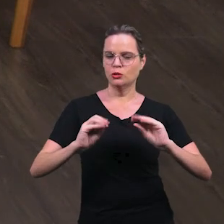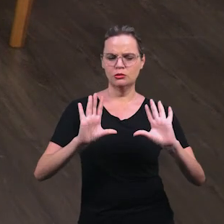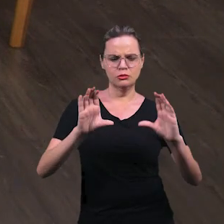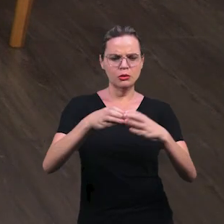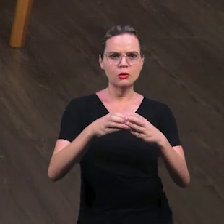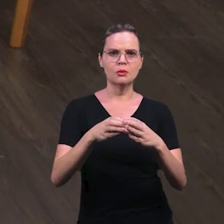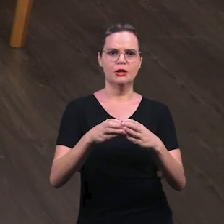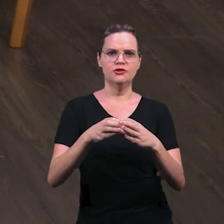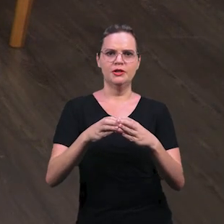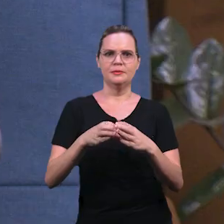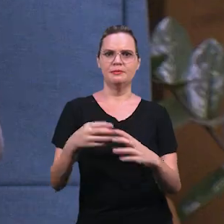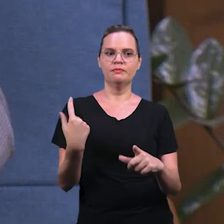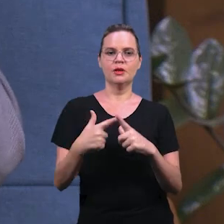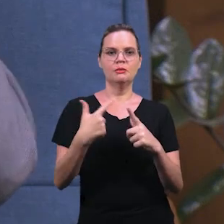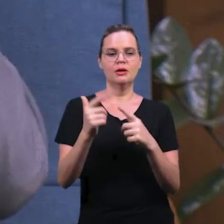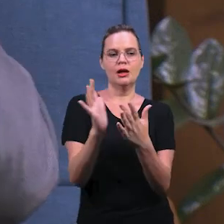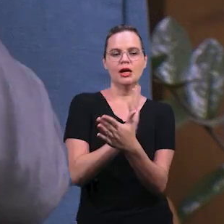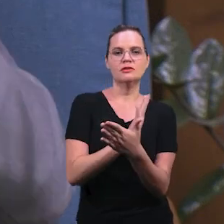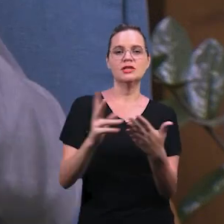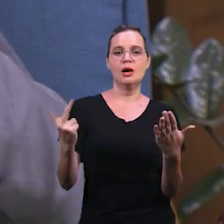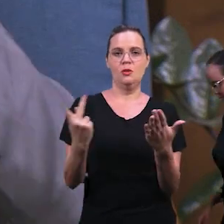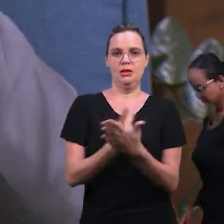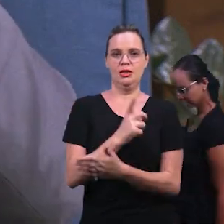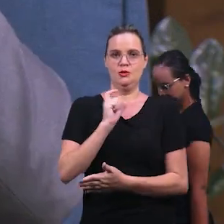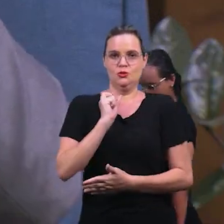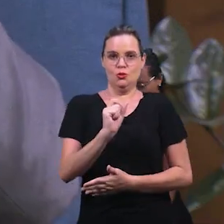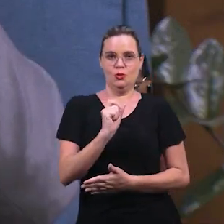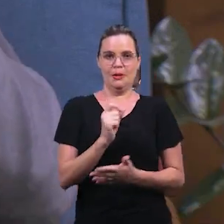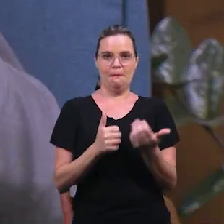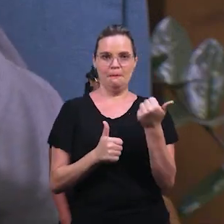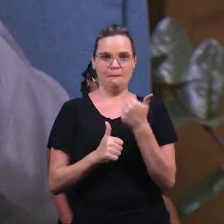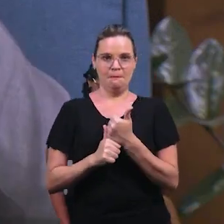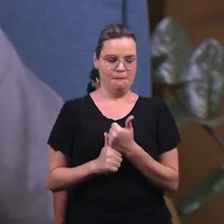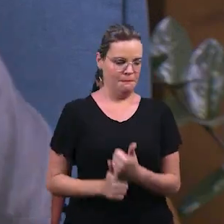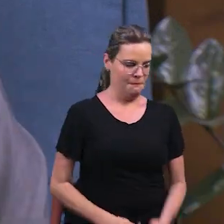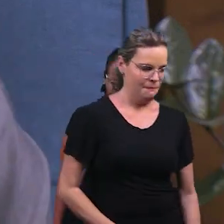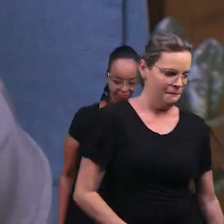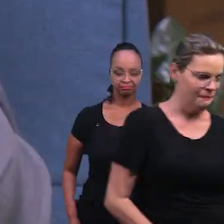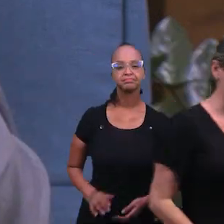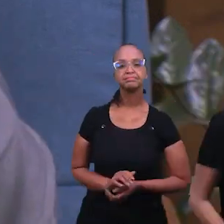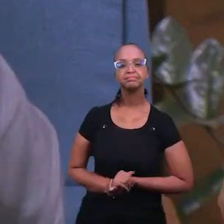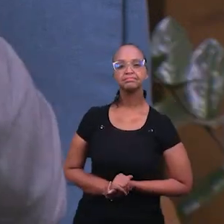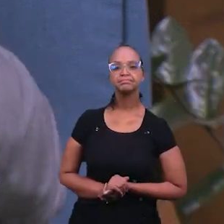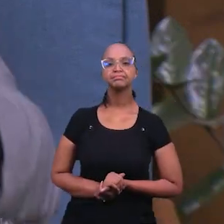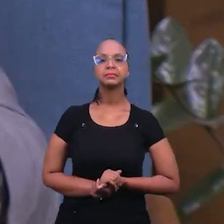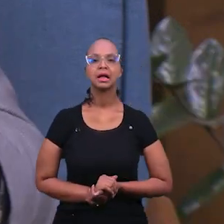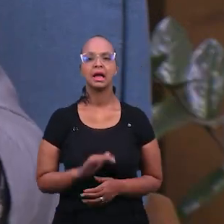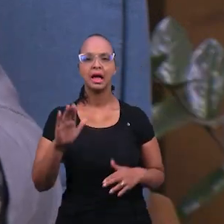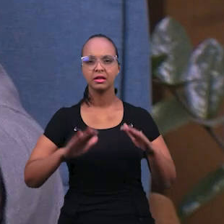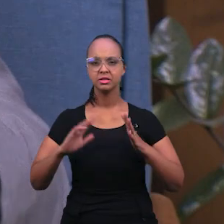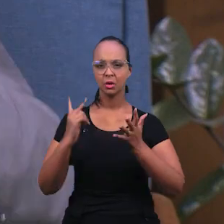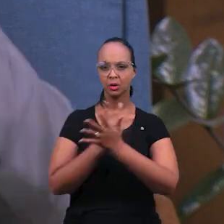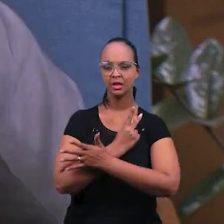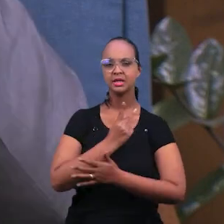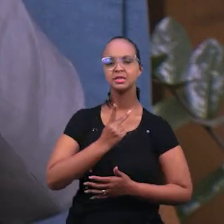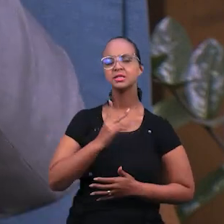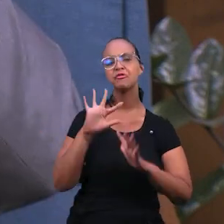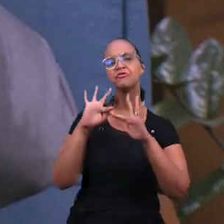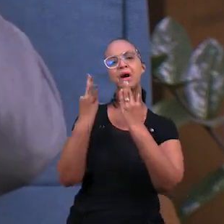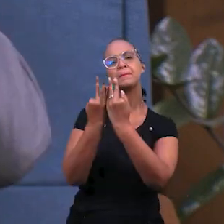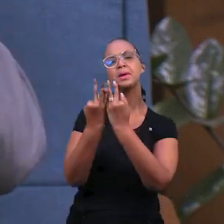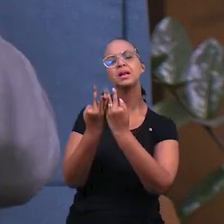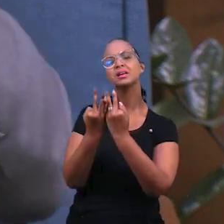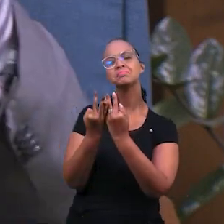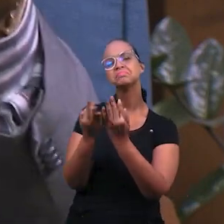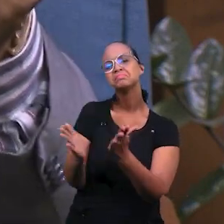todas exato. as formações. Eu Exato. estou dizendo isso porque às vezes acontece de famílias que não tiveram oportunidade de estudar, por